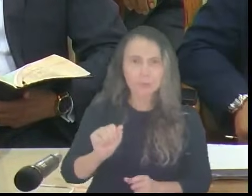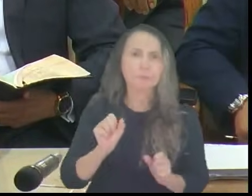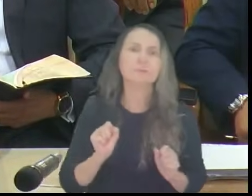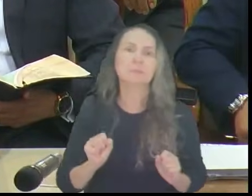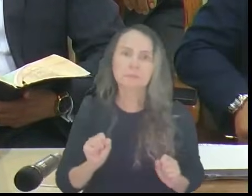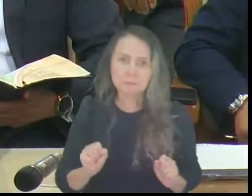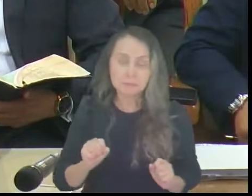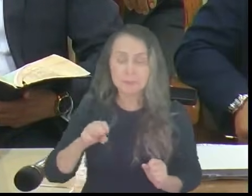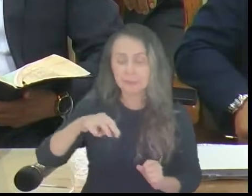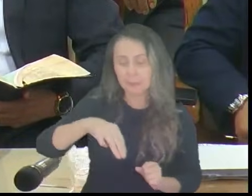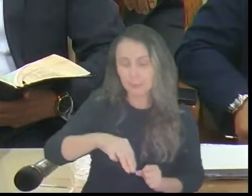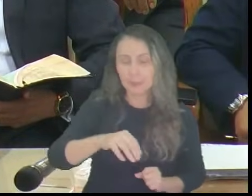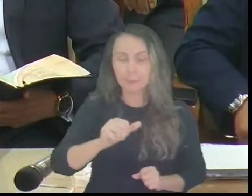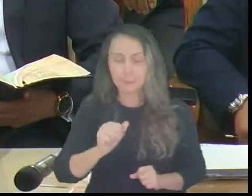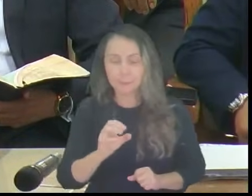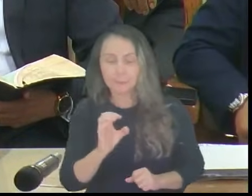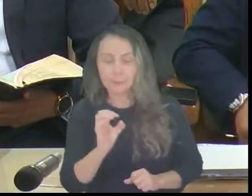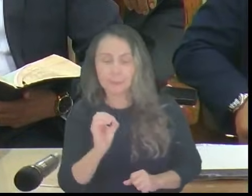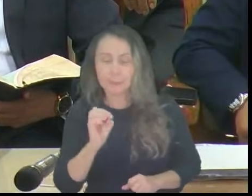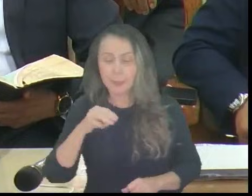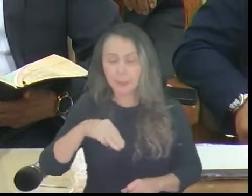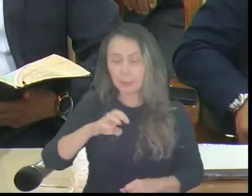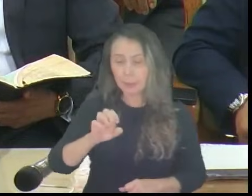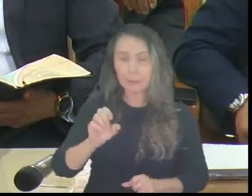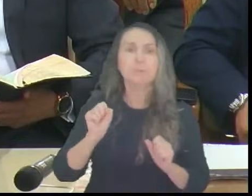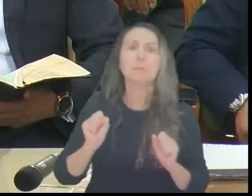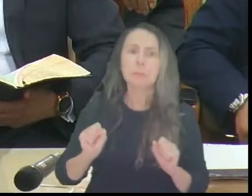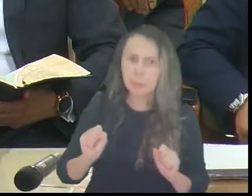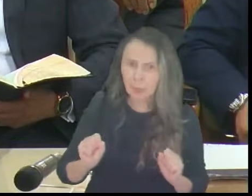Maomé pode. O nome de Jesus